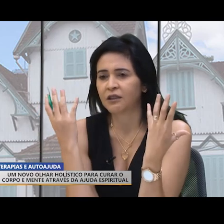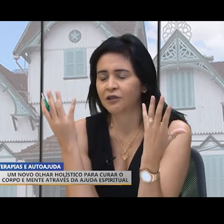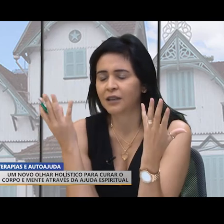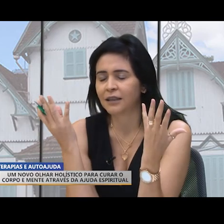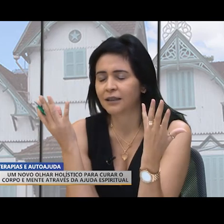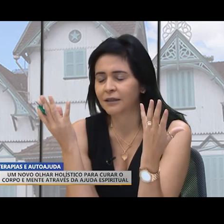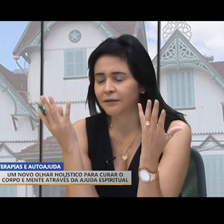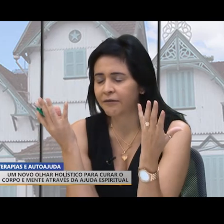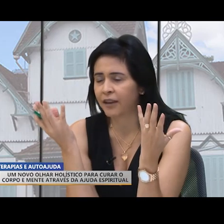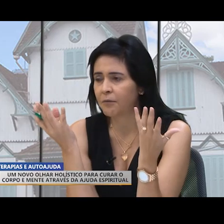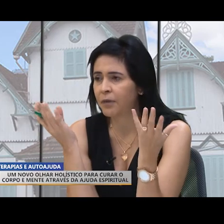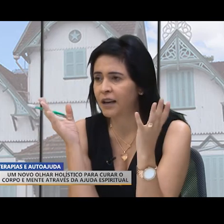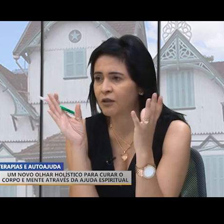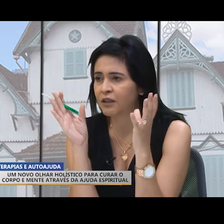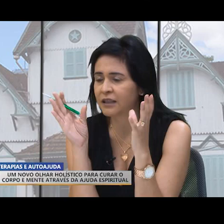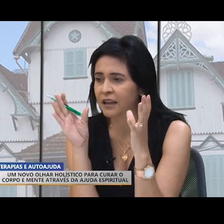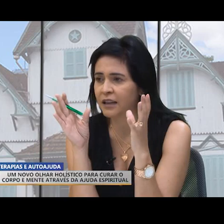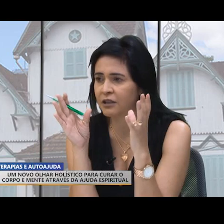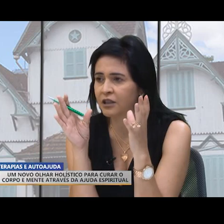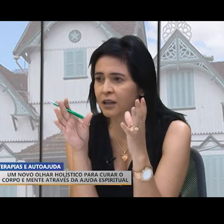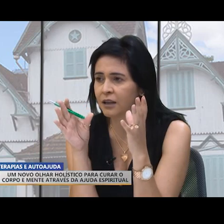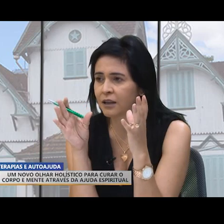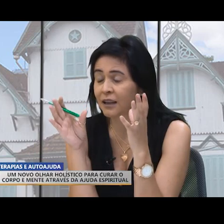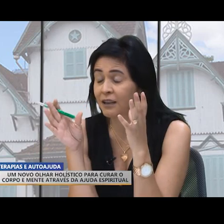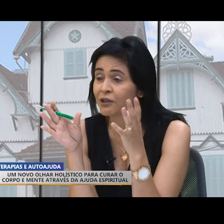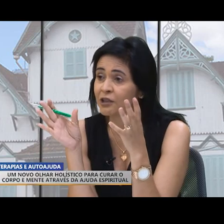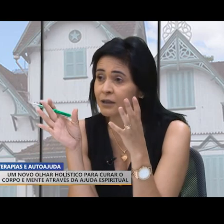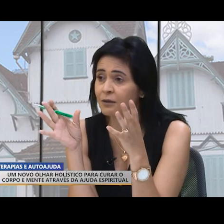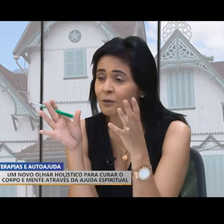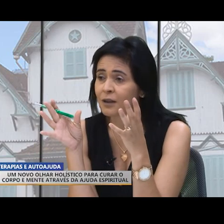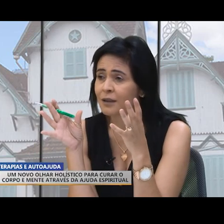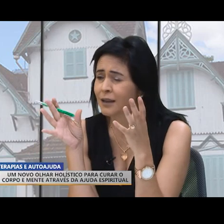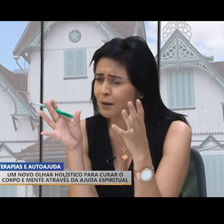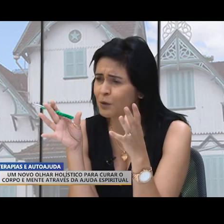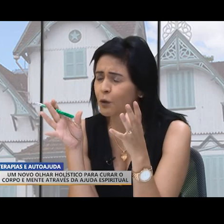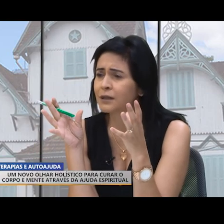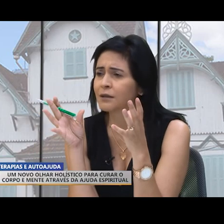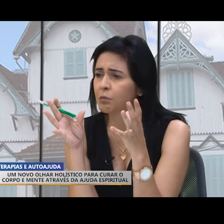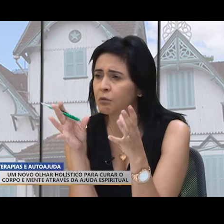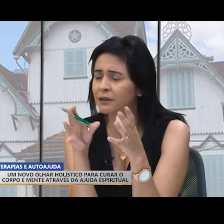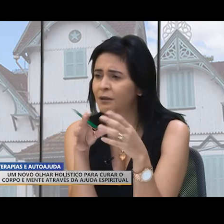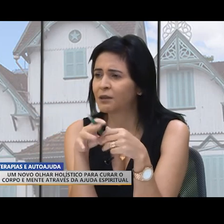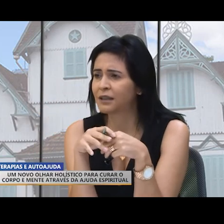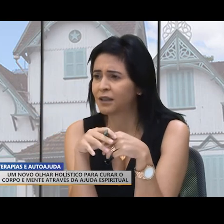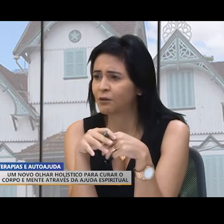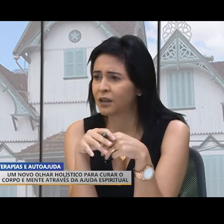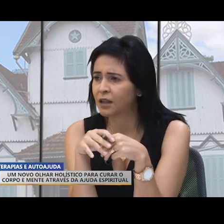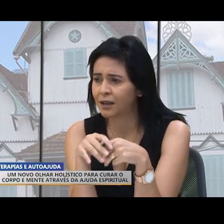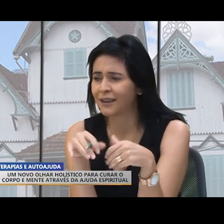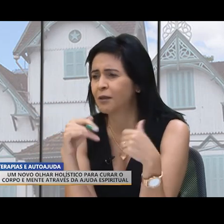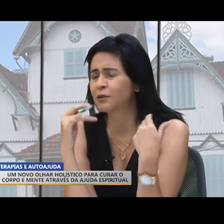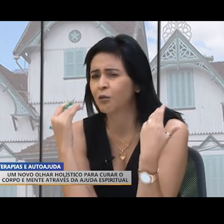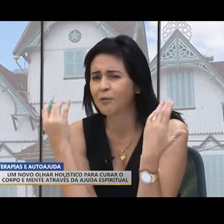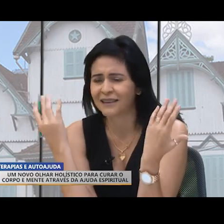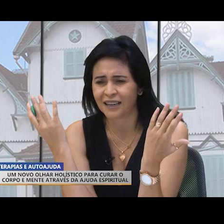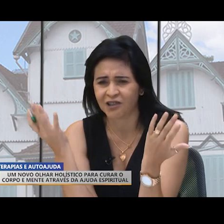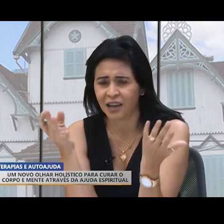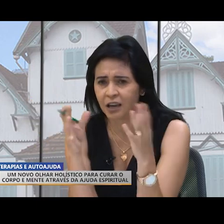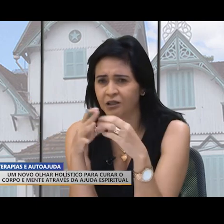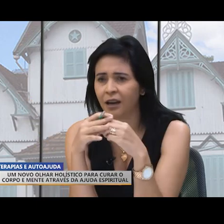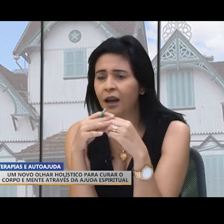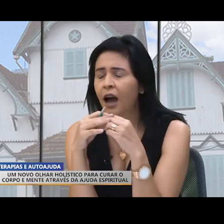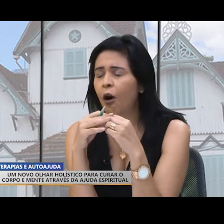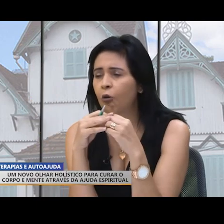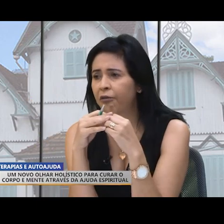astros as energias vem para a nossa Erechim este ano teremos coisas boas acontecendo aqui teremos